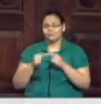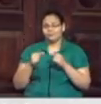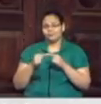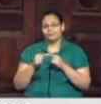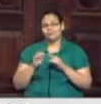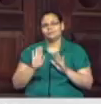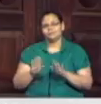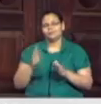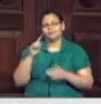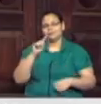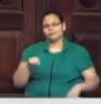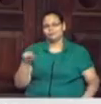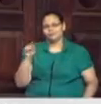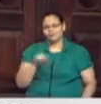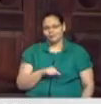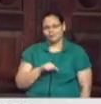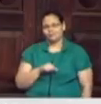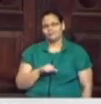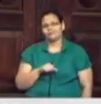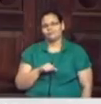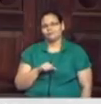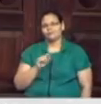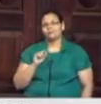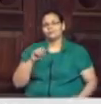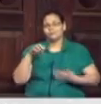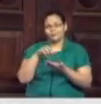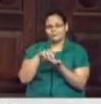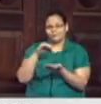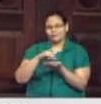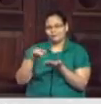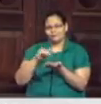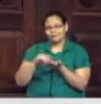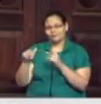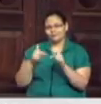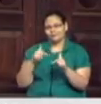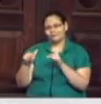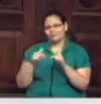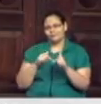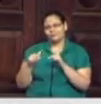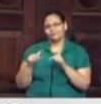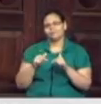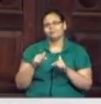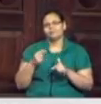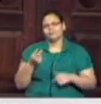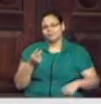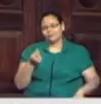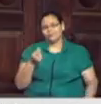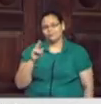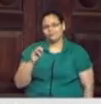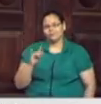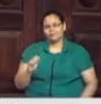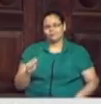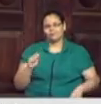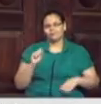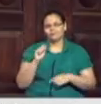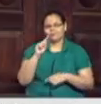a extinção da Secretaria de Trabalho e Renda, a qual o Conselho está